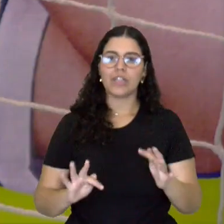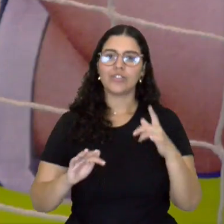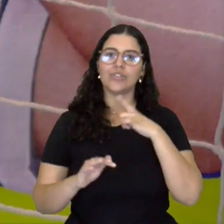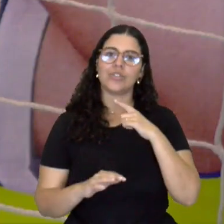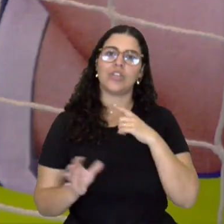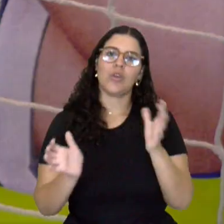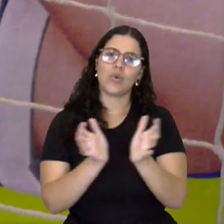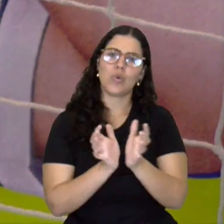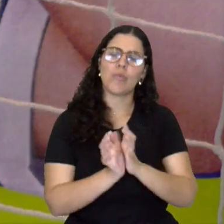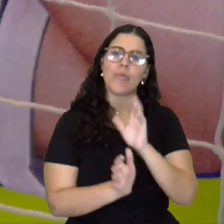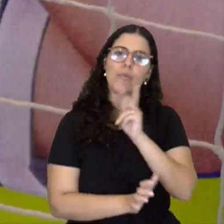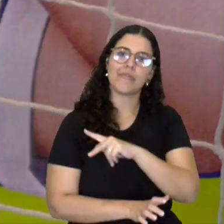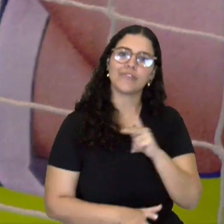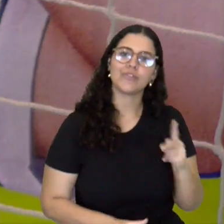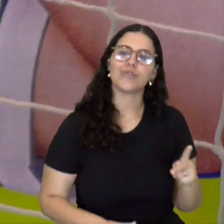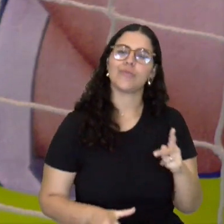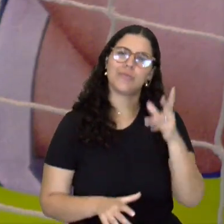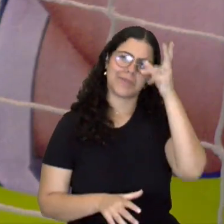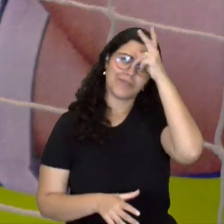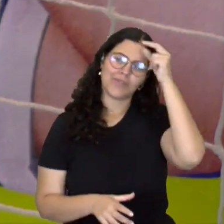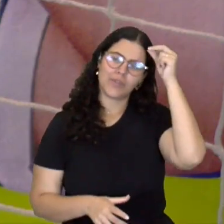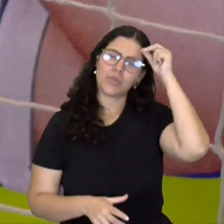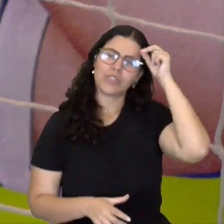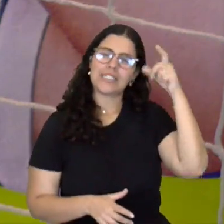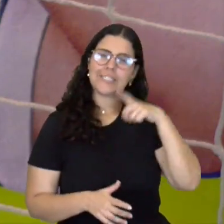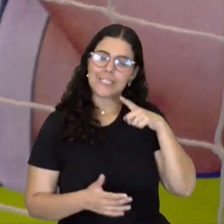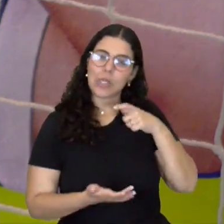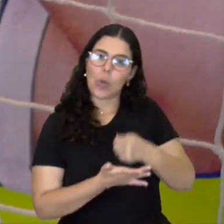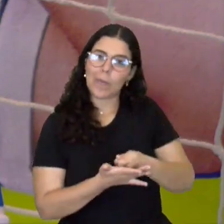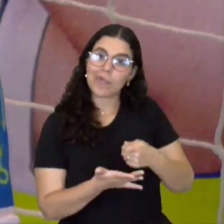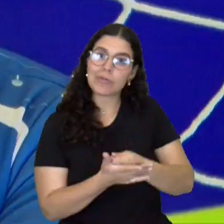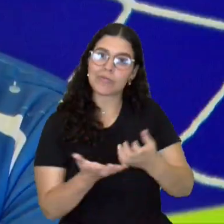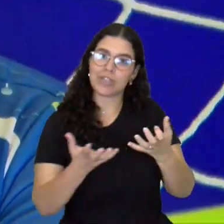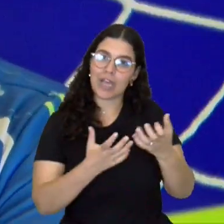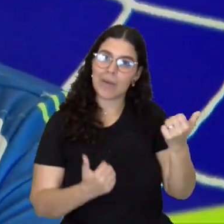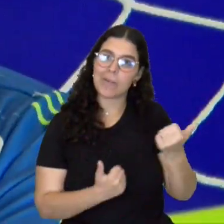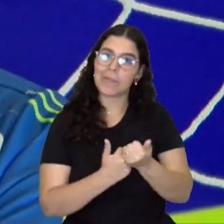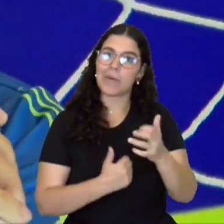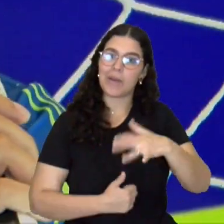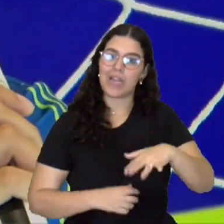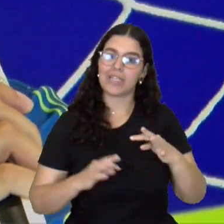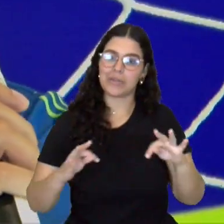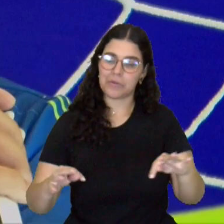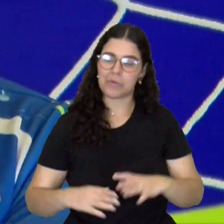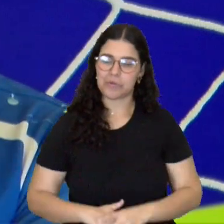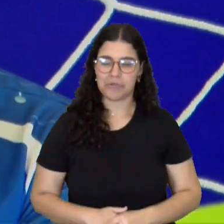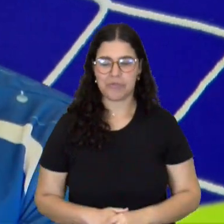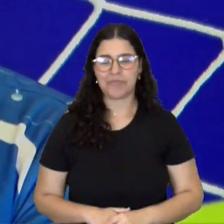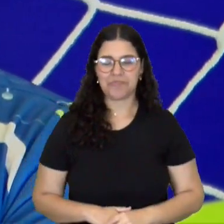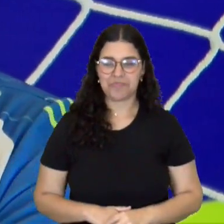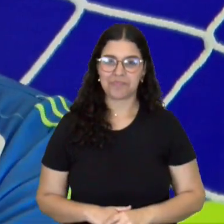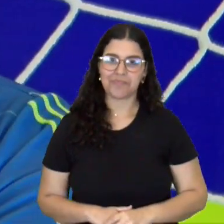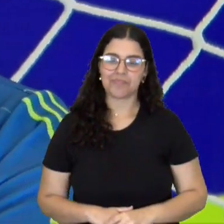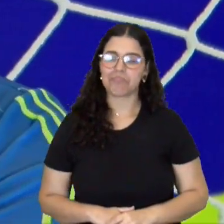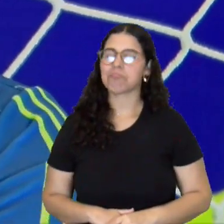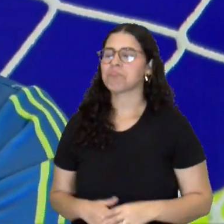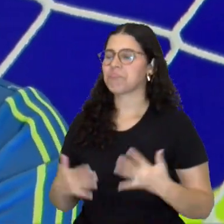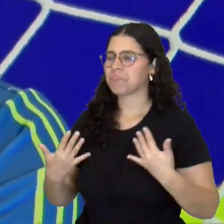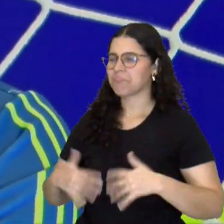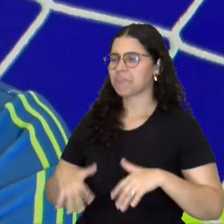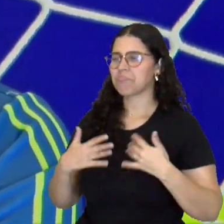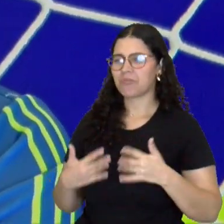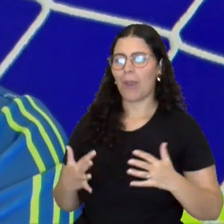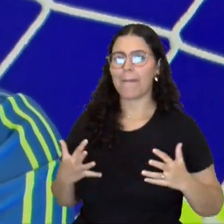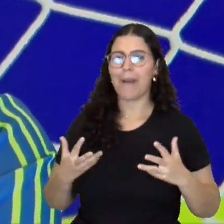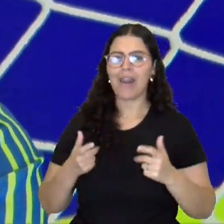professores comprometidos, uma rede comprometida, é realmente muito legal. Excelente, que maravilha, né? Ver que a robótica realmente está